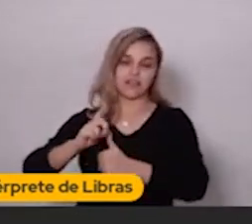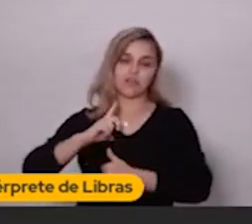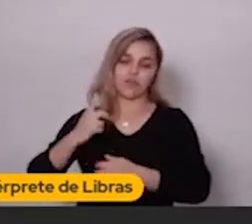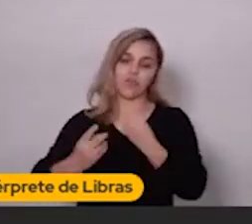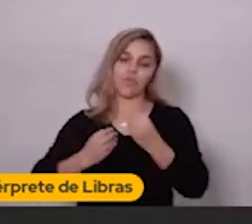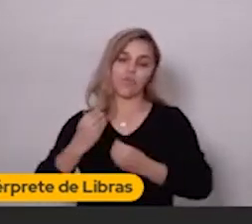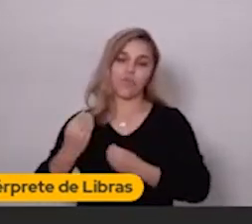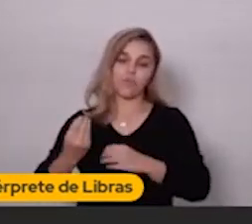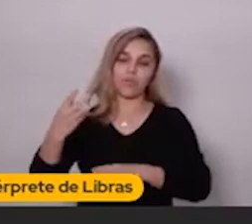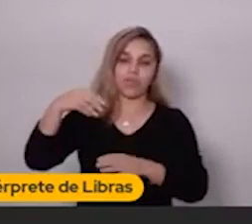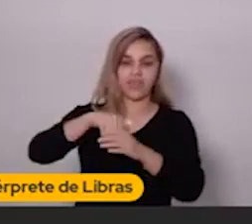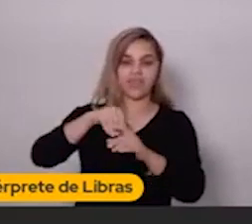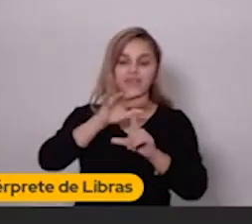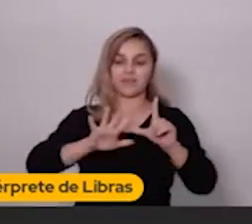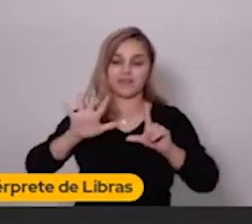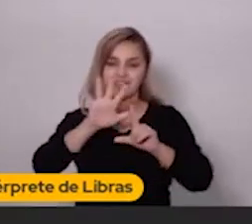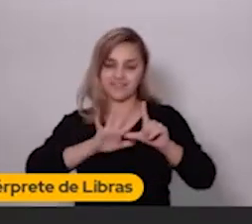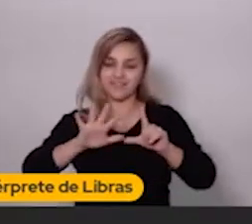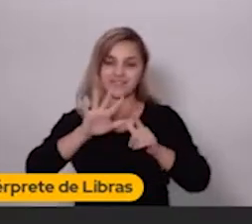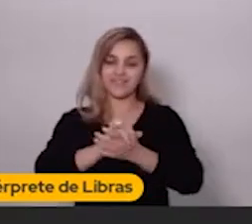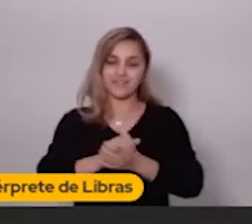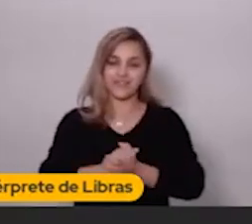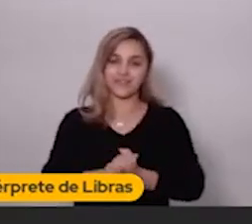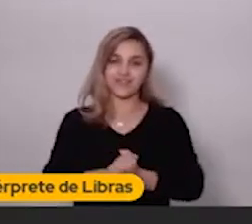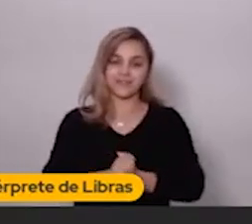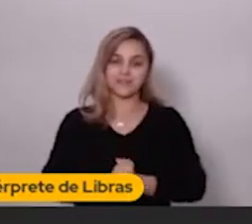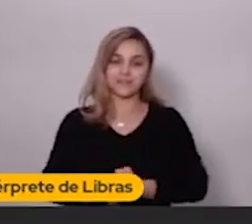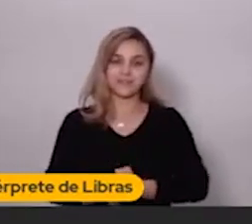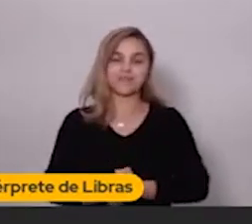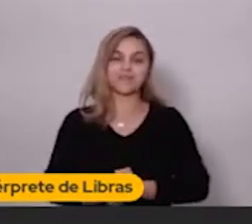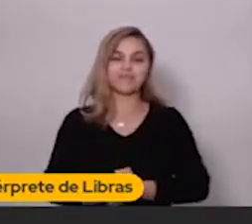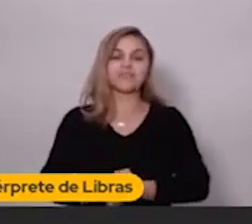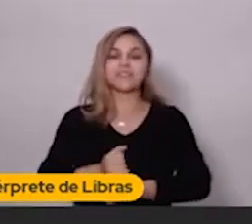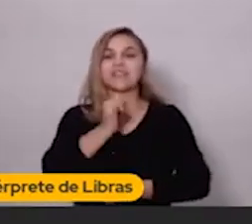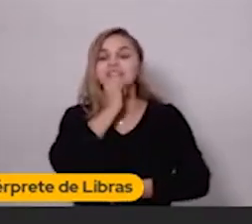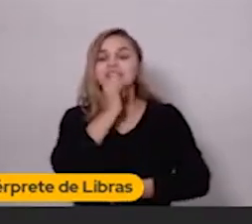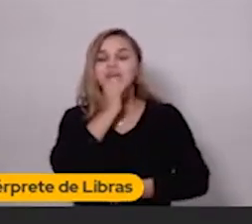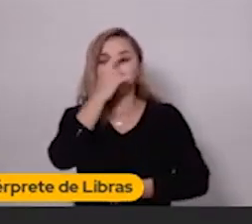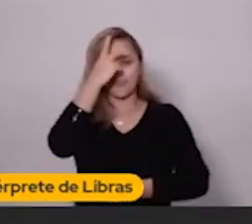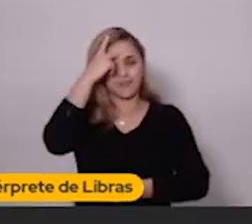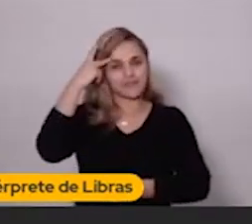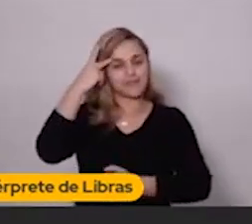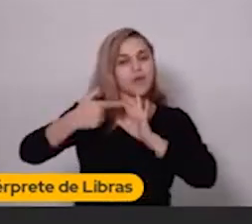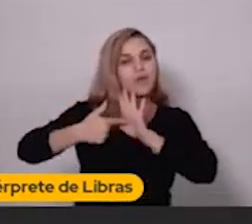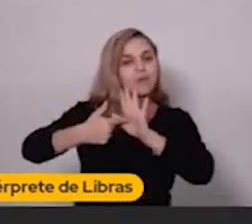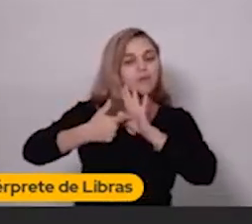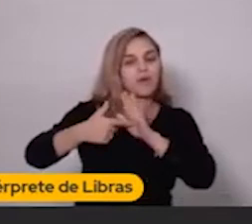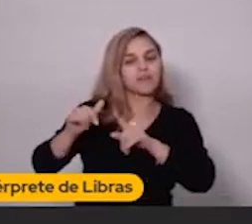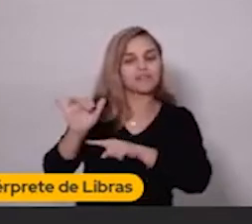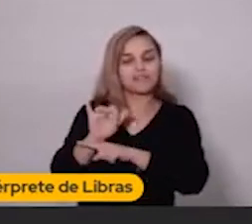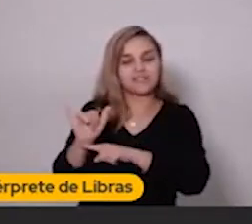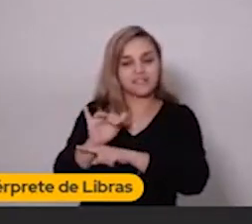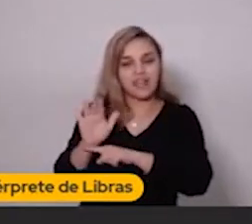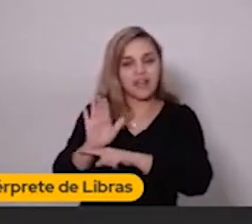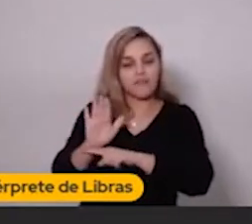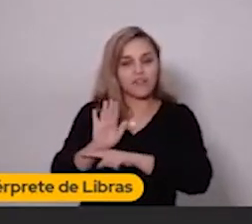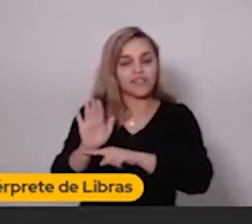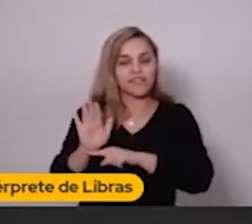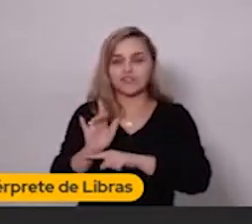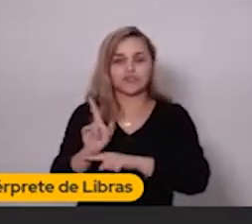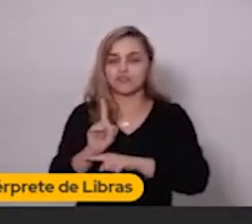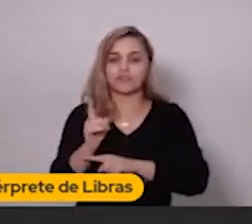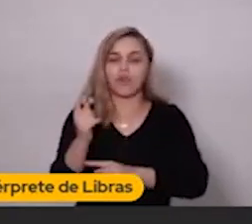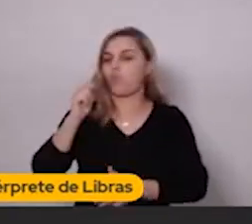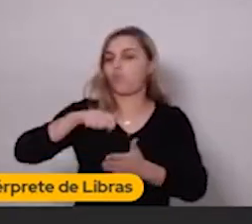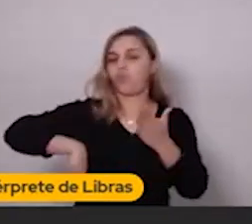da plataforma. Políticas de privacidade, que é, por exemplo, se uma pessoa aparece num vídeo sem o seu consentimento. Falsificação